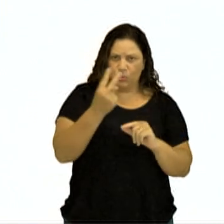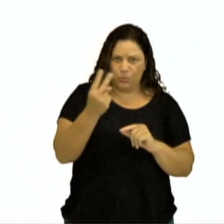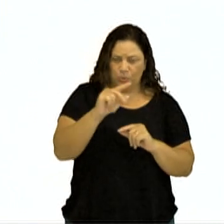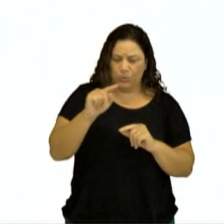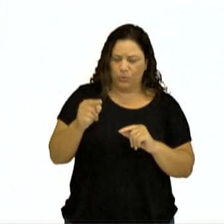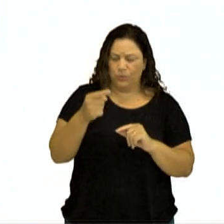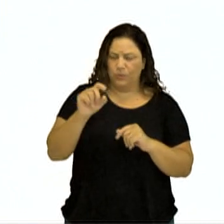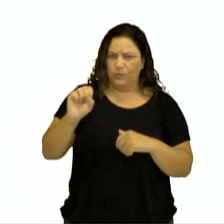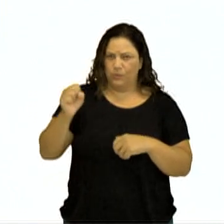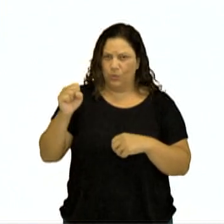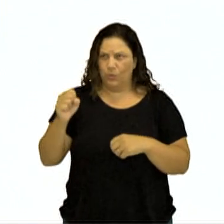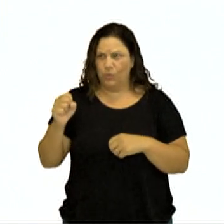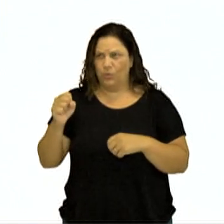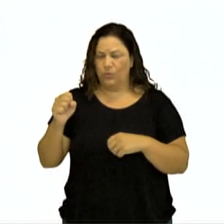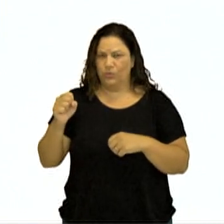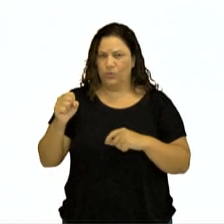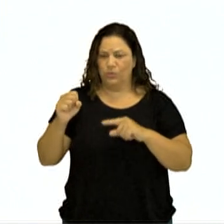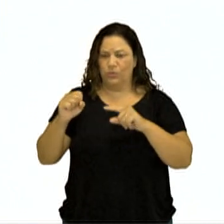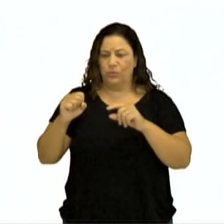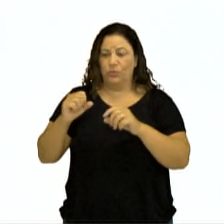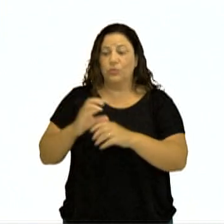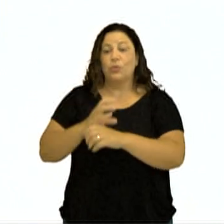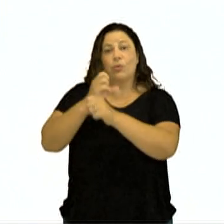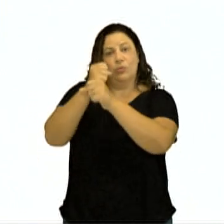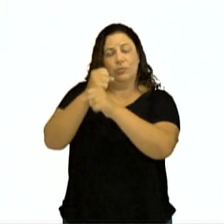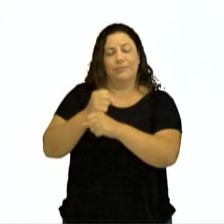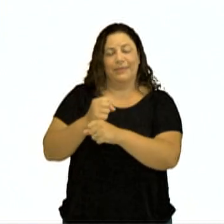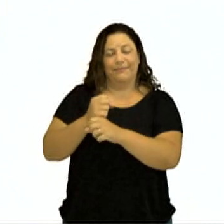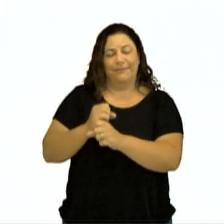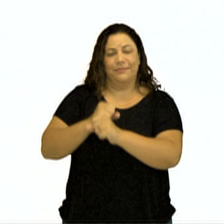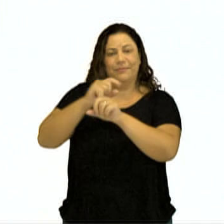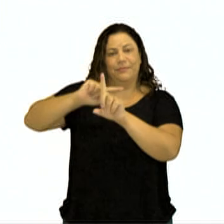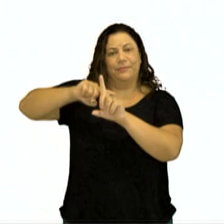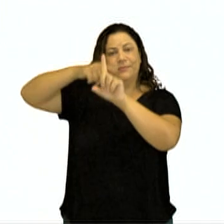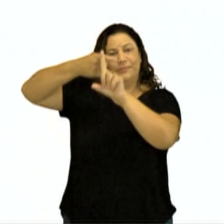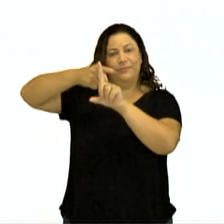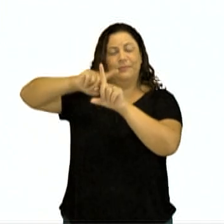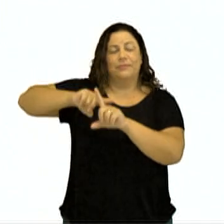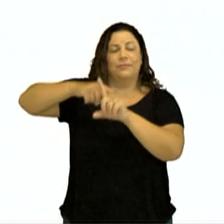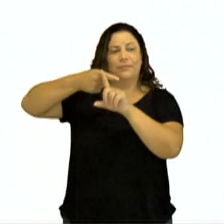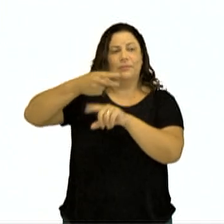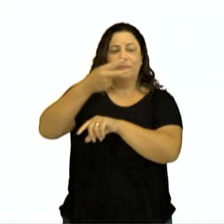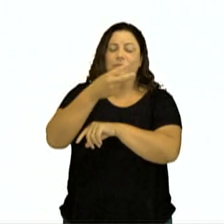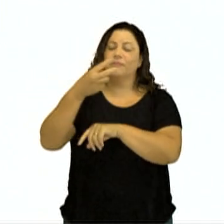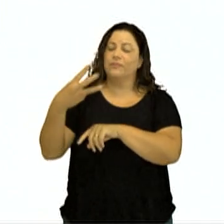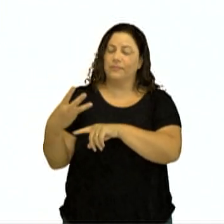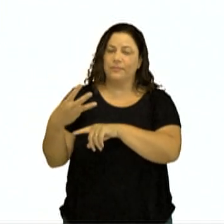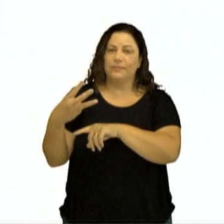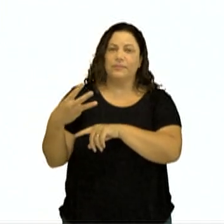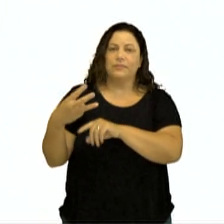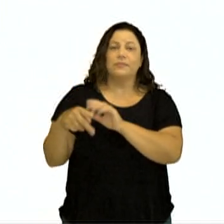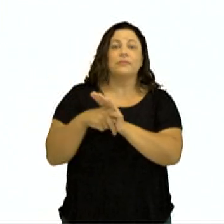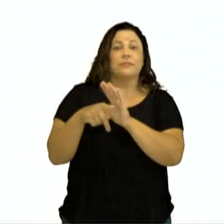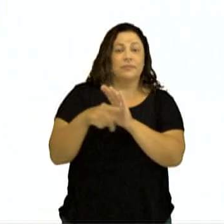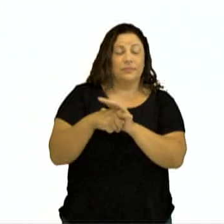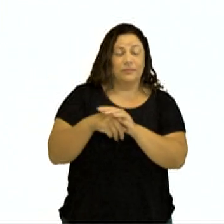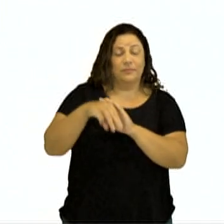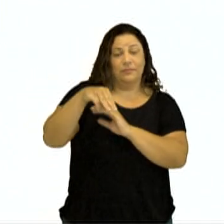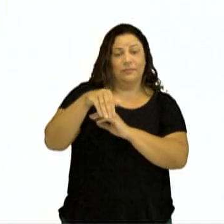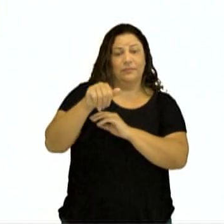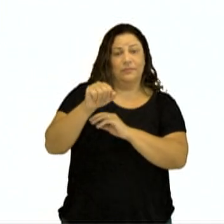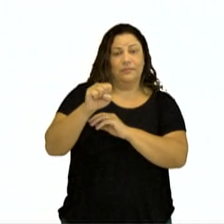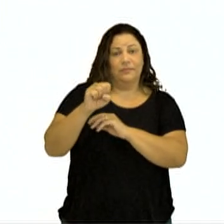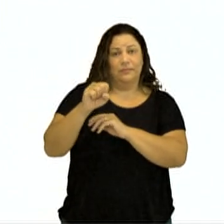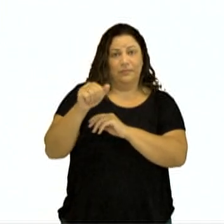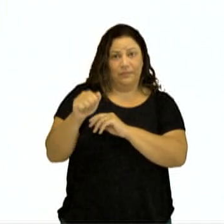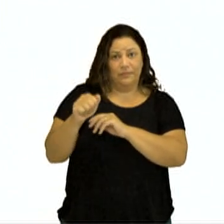eu vou arredondar para 23. Pois bem, 23 é a massa atômica do elemento sódio. É a massa. Como